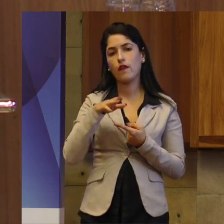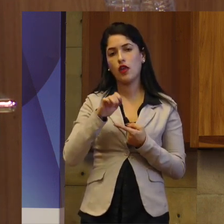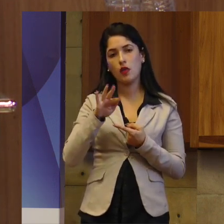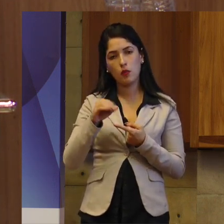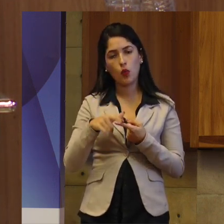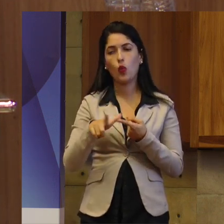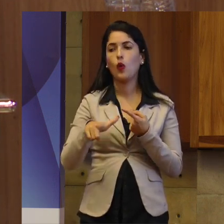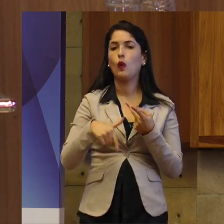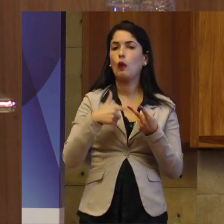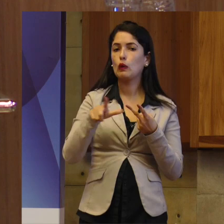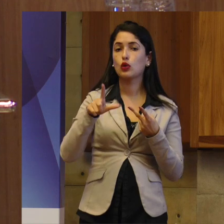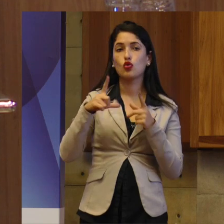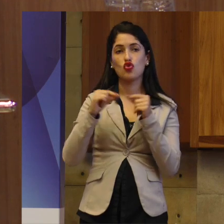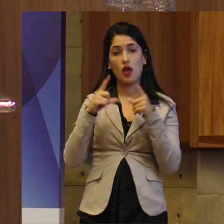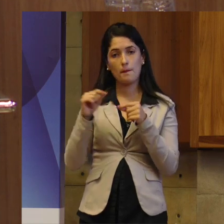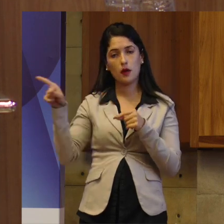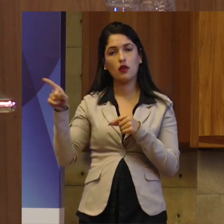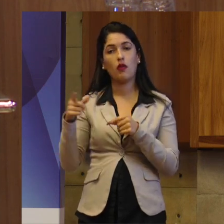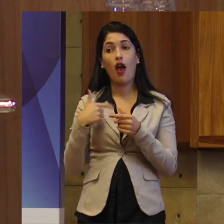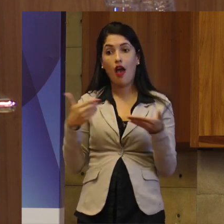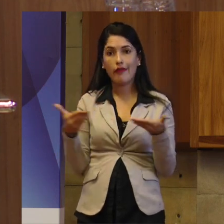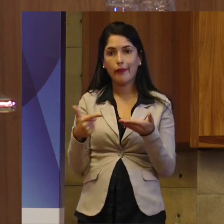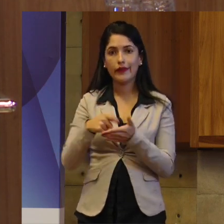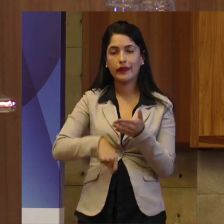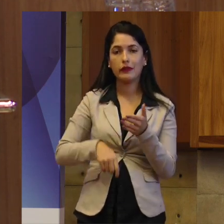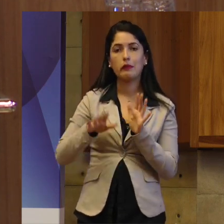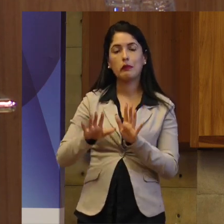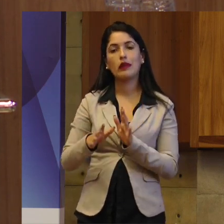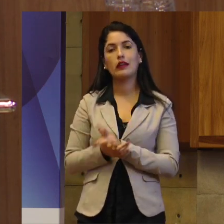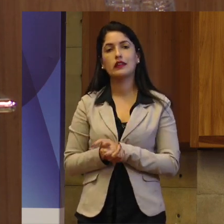muito adiantada com o Japão. Era para ter sido assinado agora, mas o cancelamento